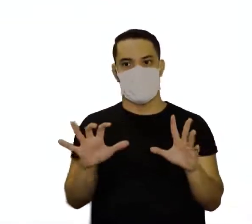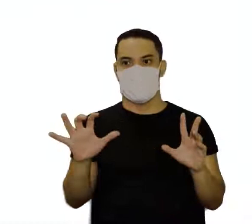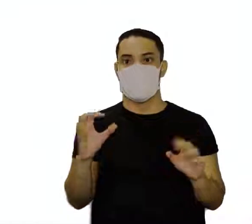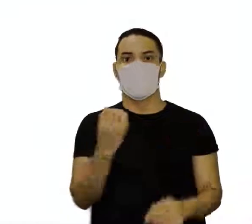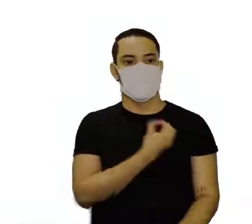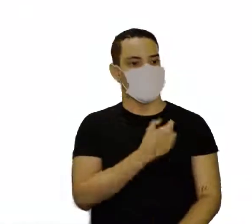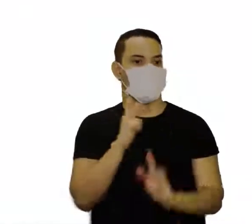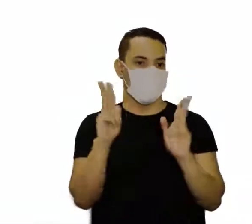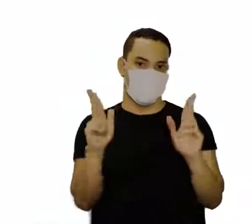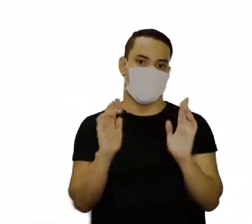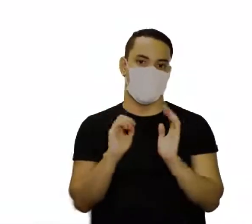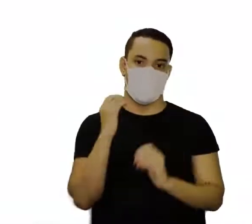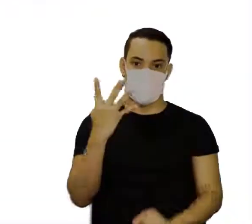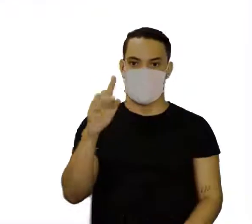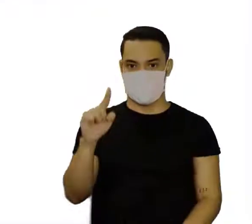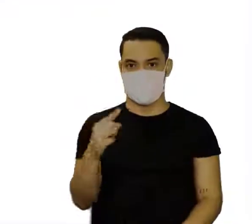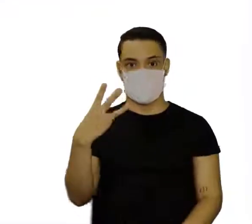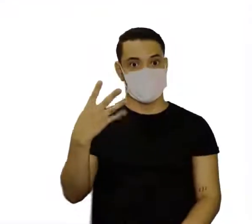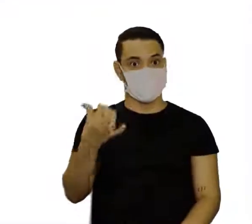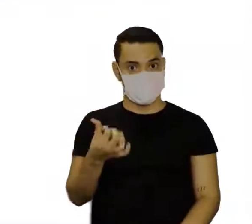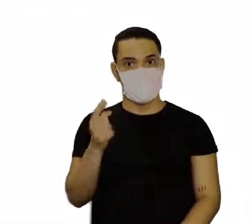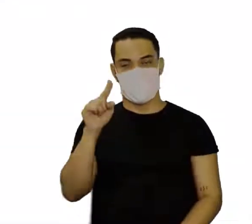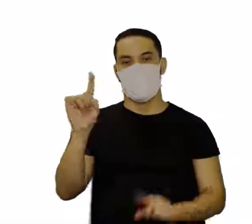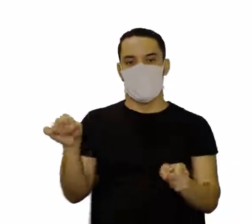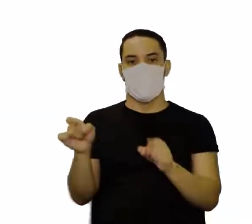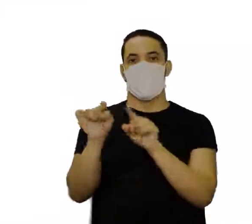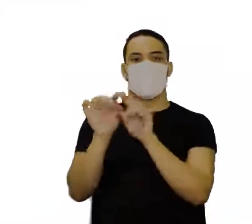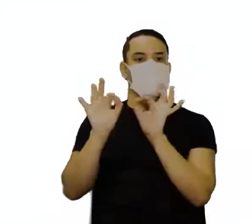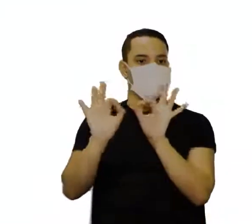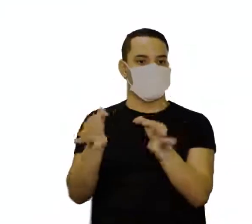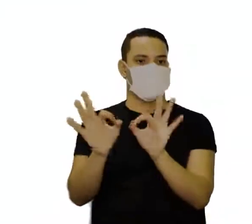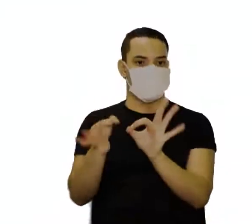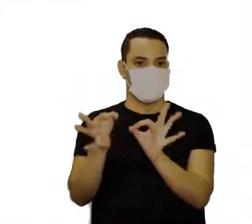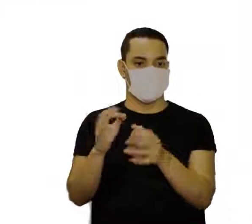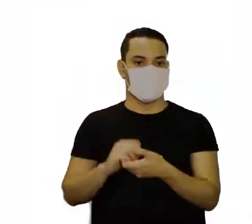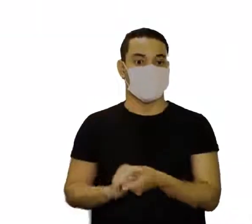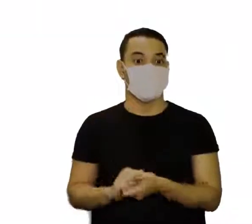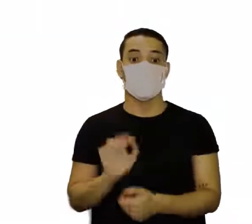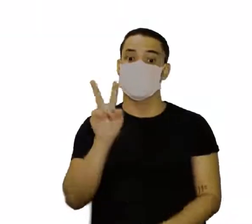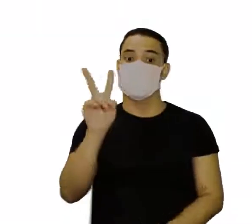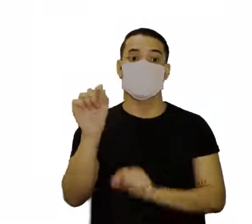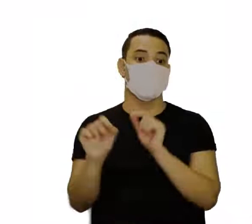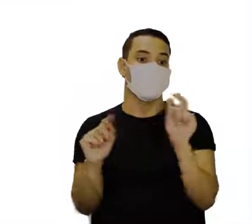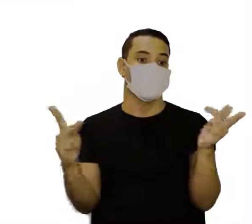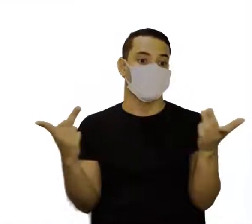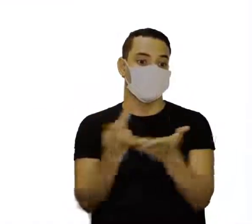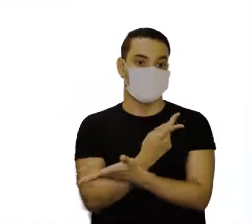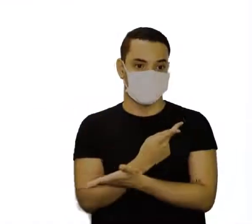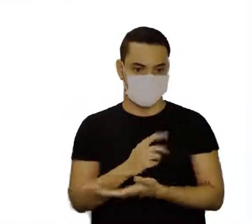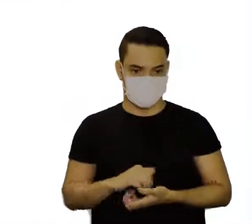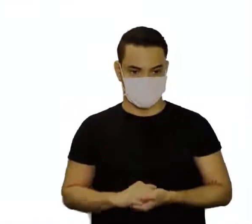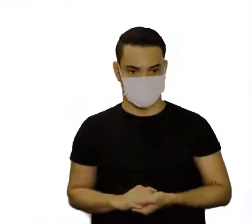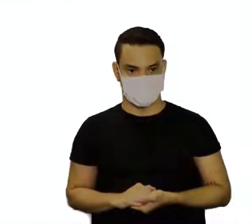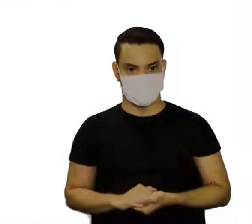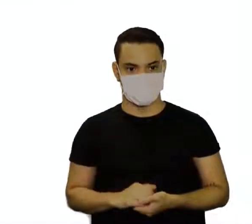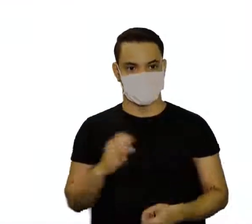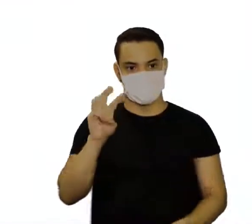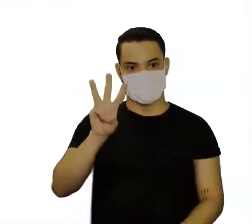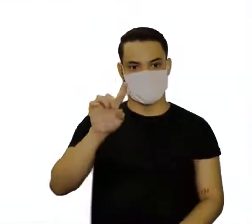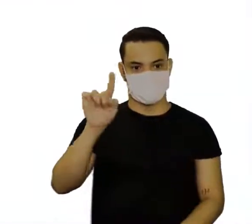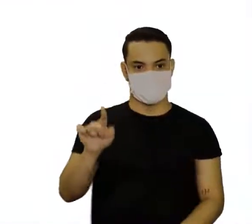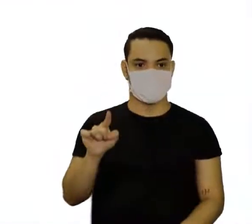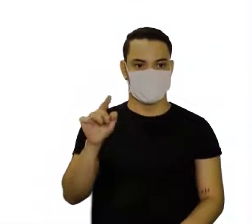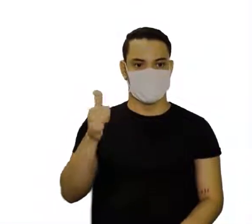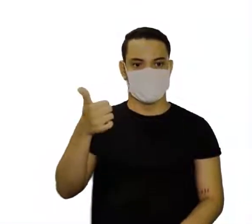valor, 4,36. Beleza, ele é ômico. O 2, o que acontece? Olha só, 3,18